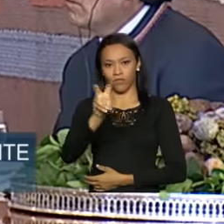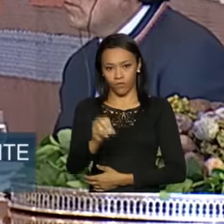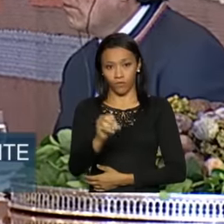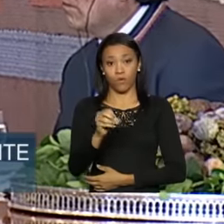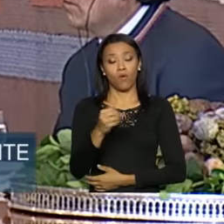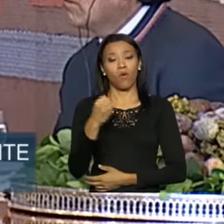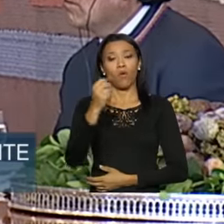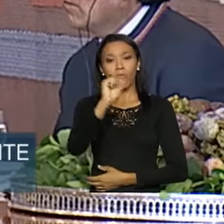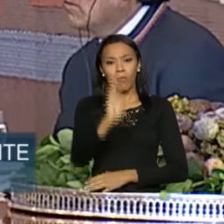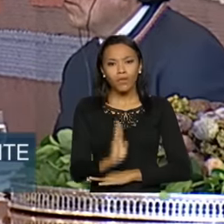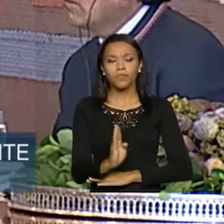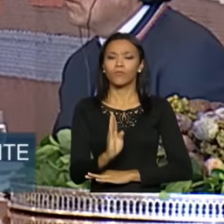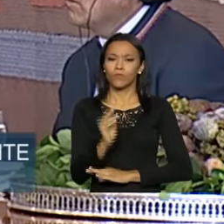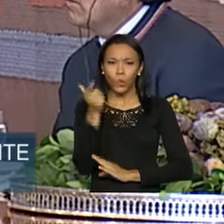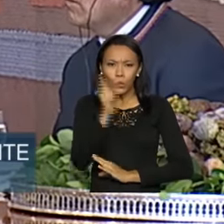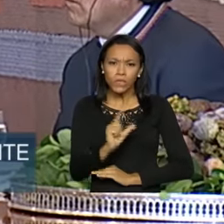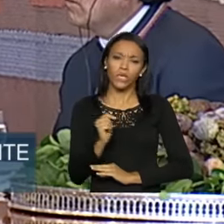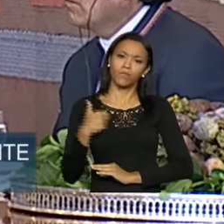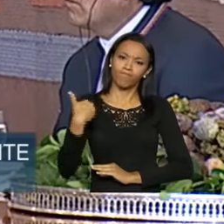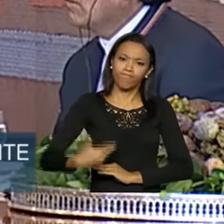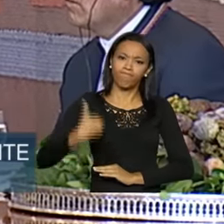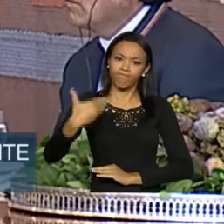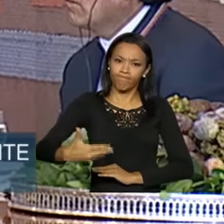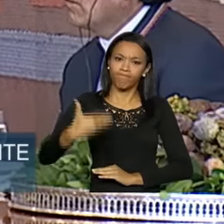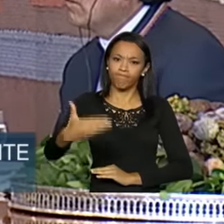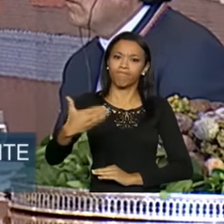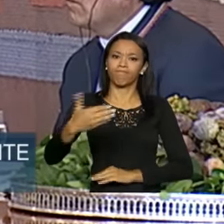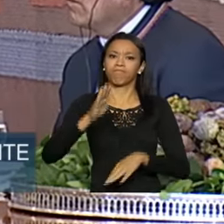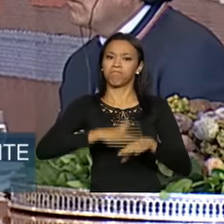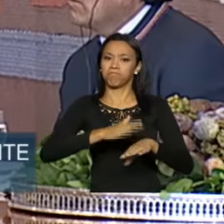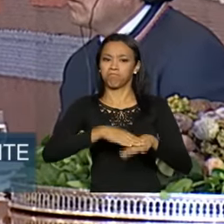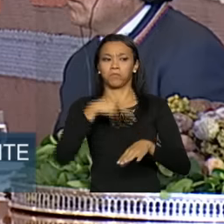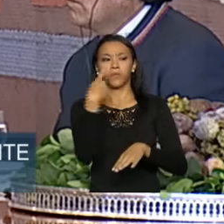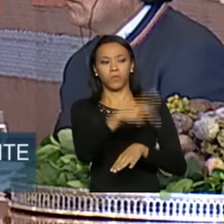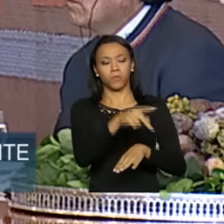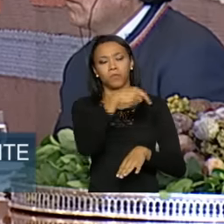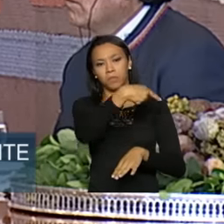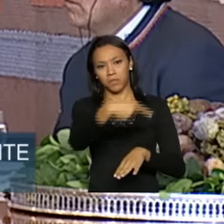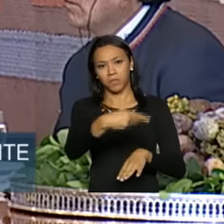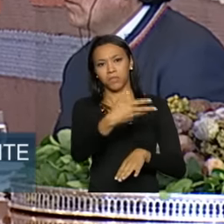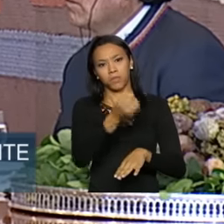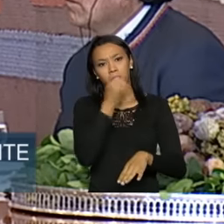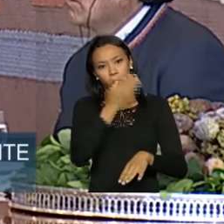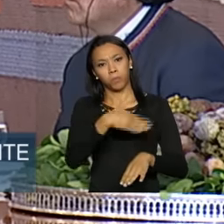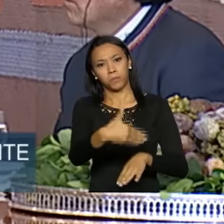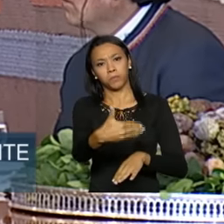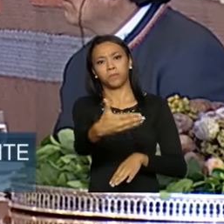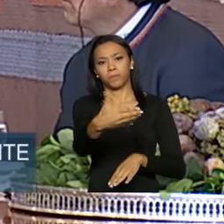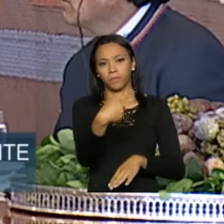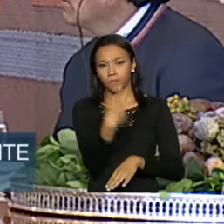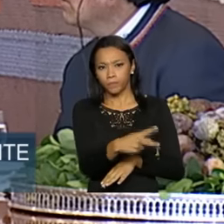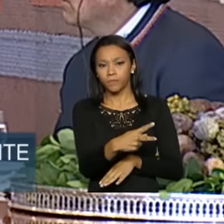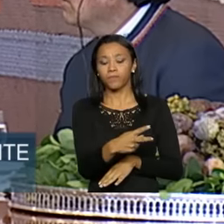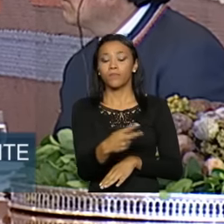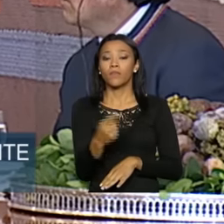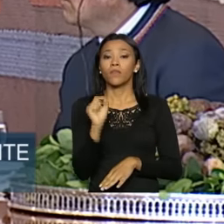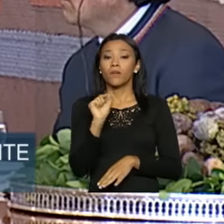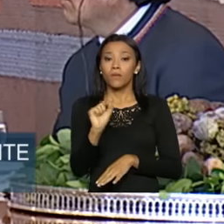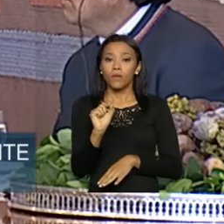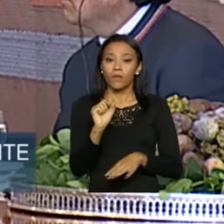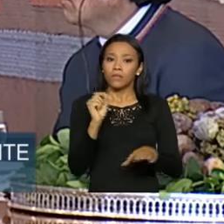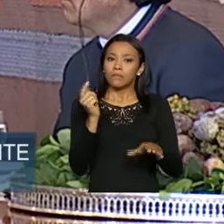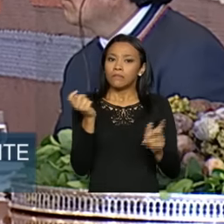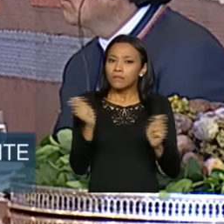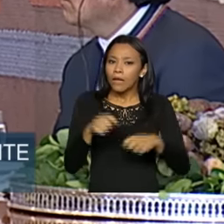os avanços que, sob sua liderança, a Bolívia tem logrado nos últimos anos. A capacidade de